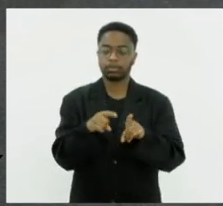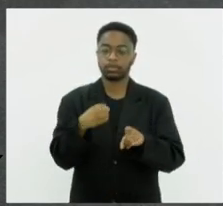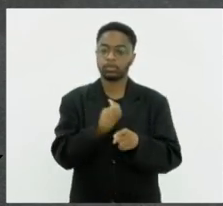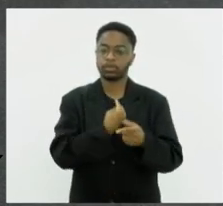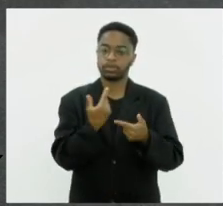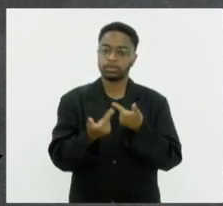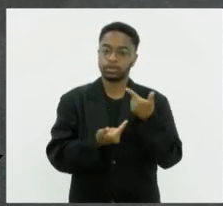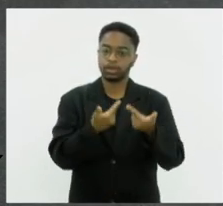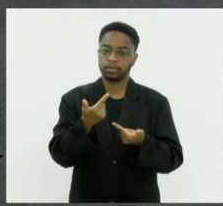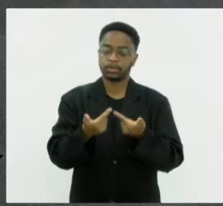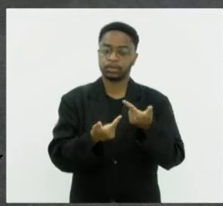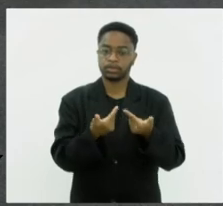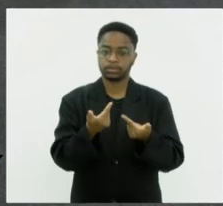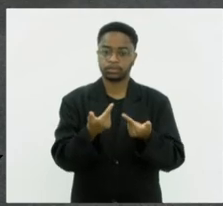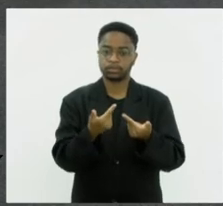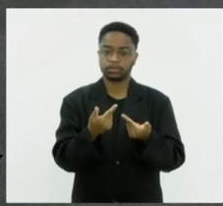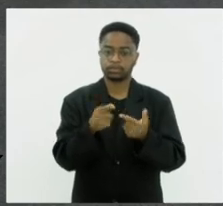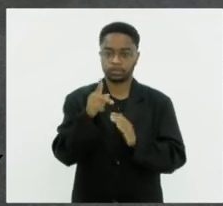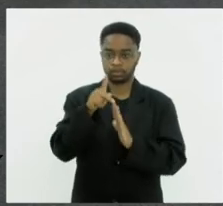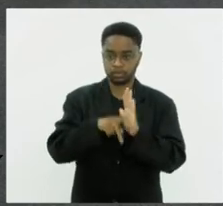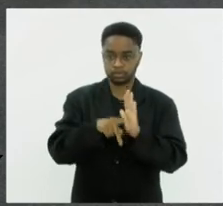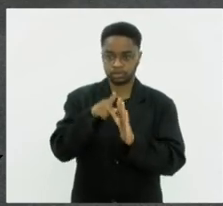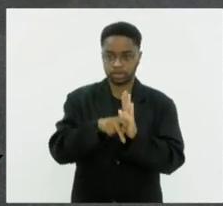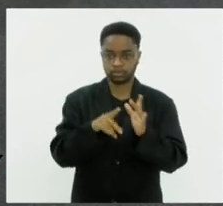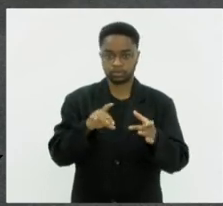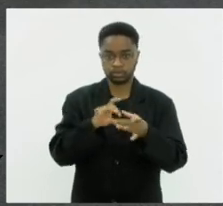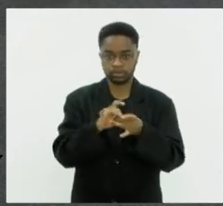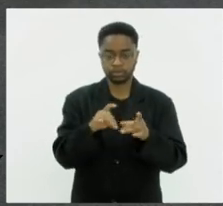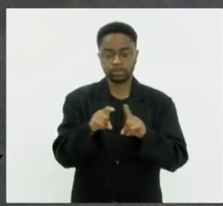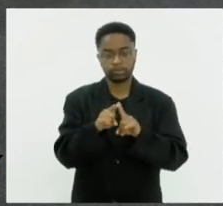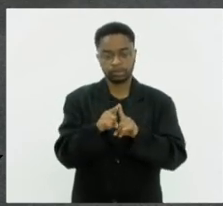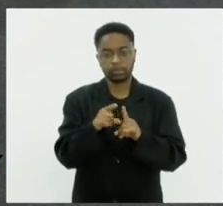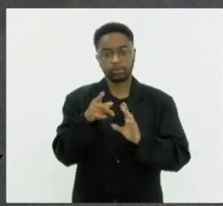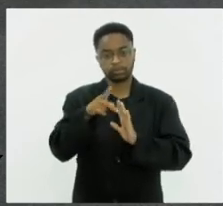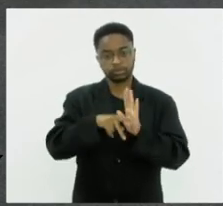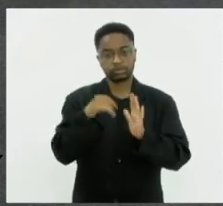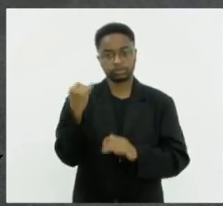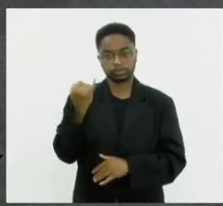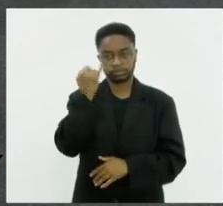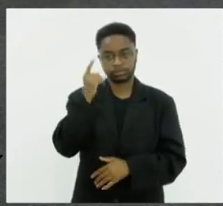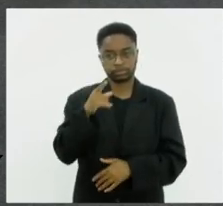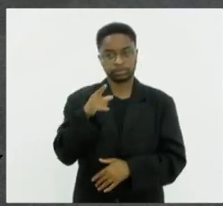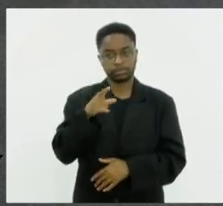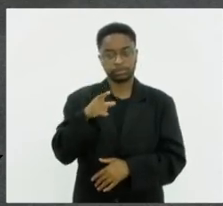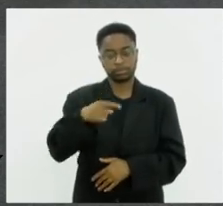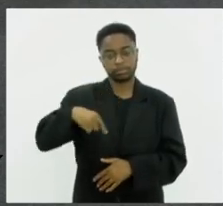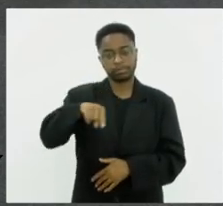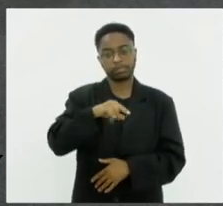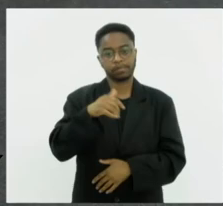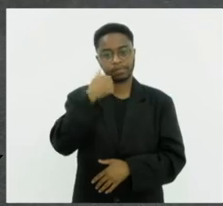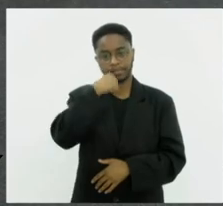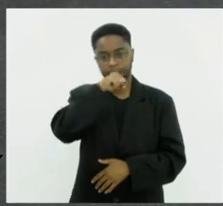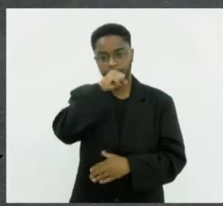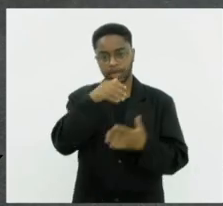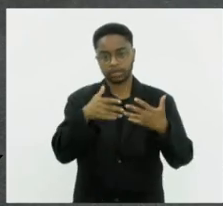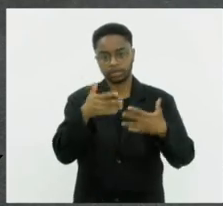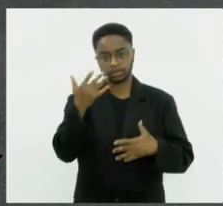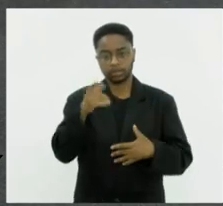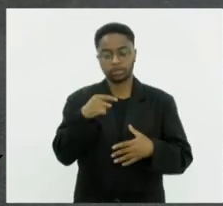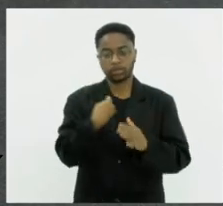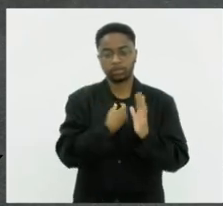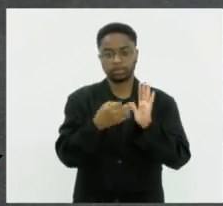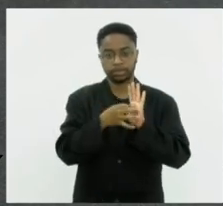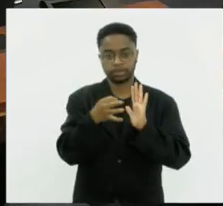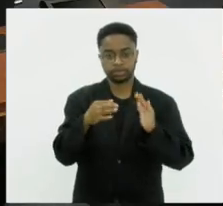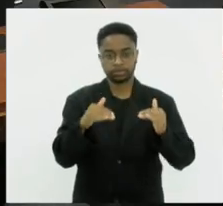trabalhando, inclusive, nesse projeto, e por ser um projeto super importante para as mães atípicas, o nosso parecer é